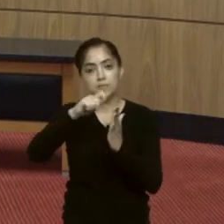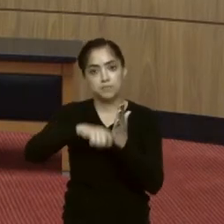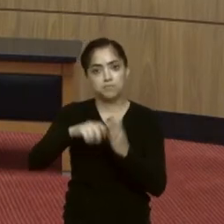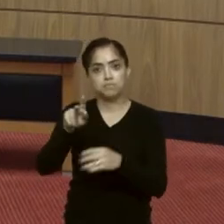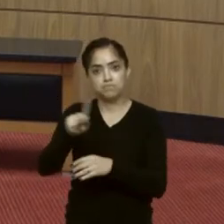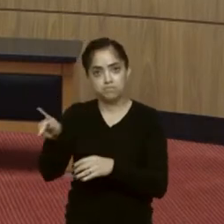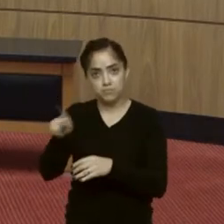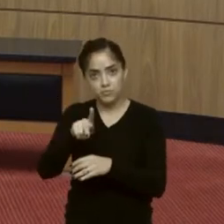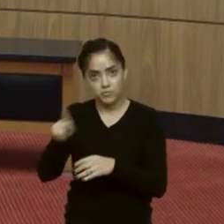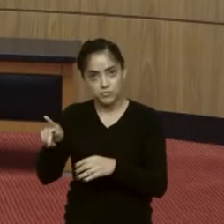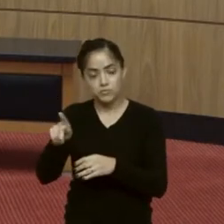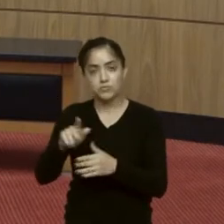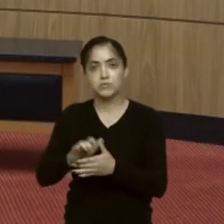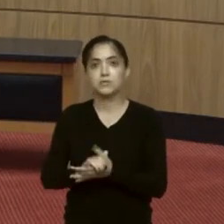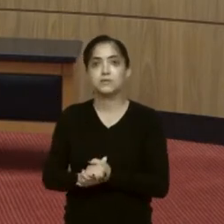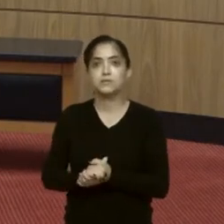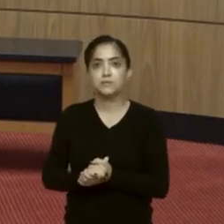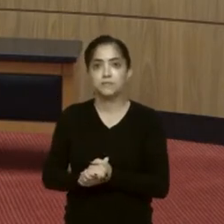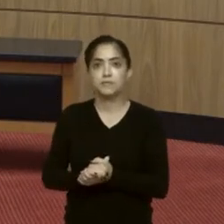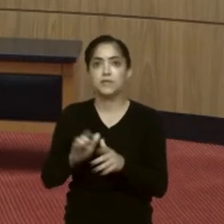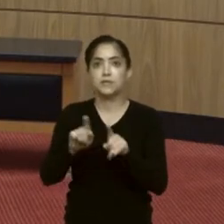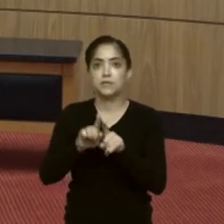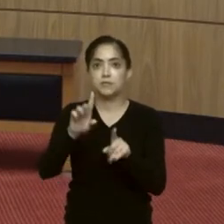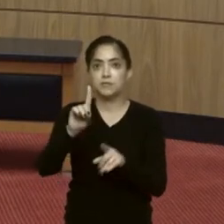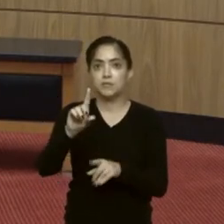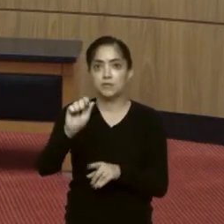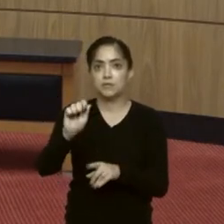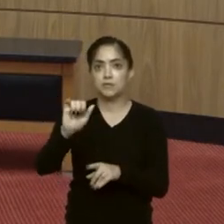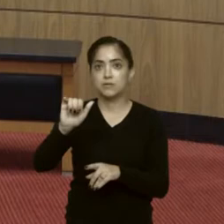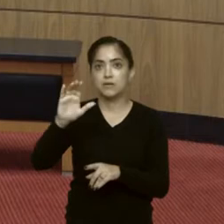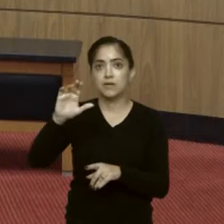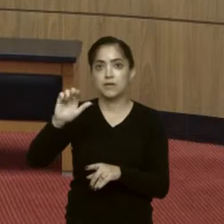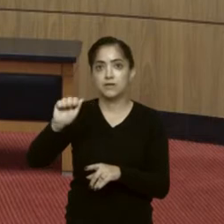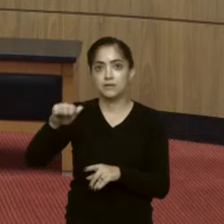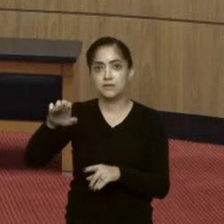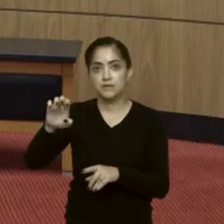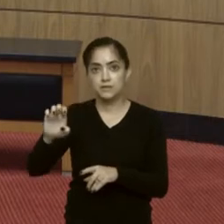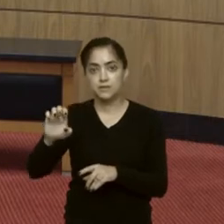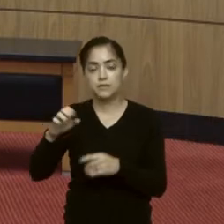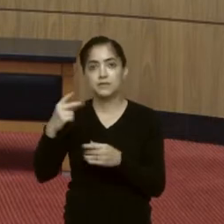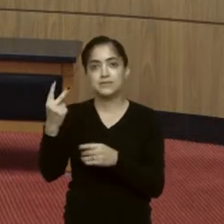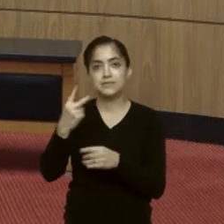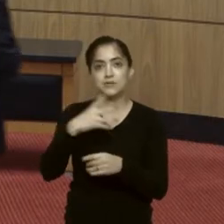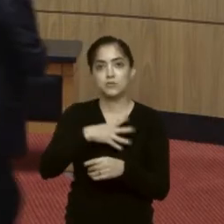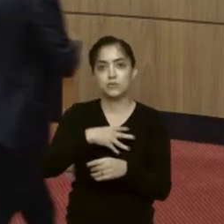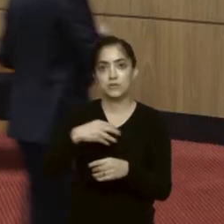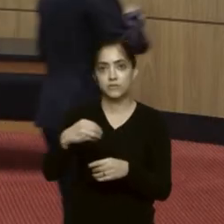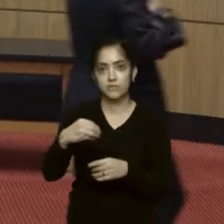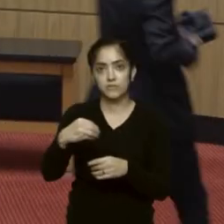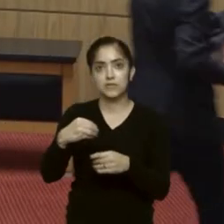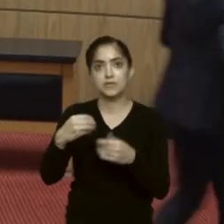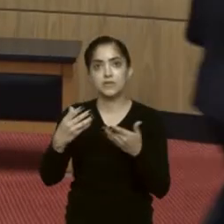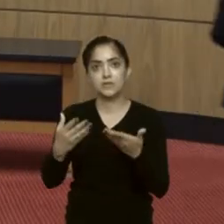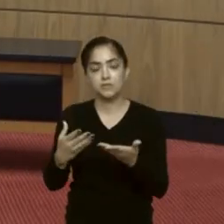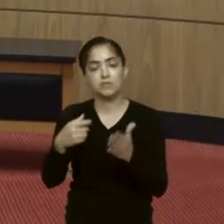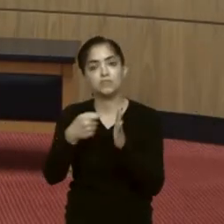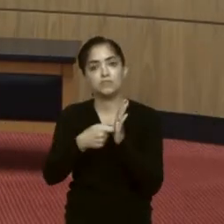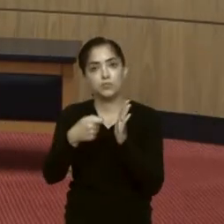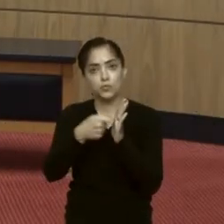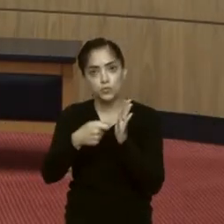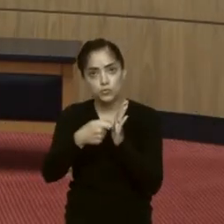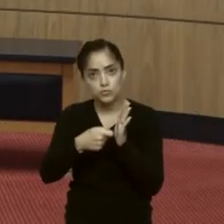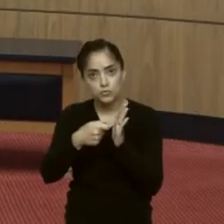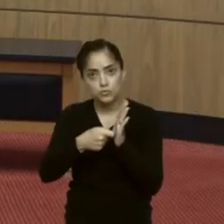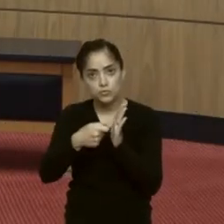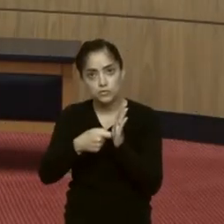presidente. Como também a Daiane, que está aí, que é minha filha, segunda filha, que também tanto lutou como os outros todos,